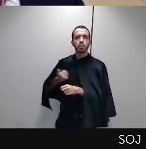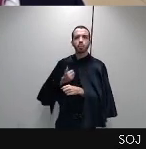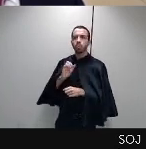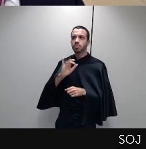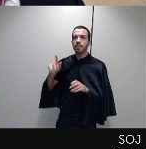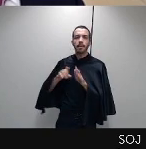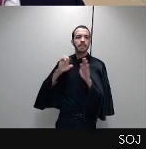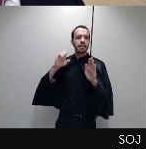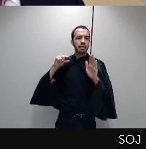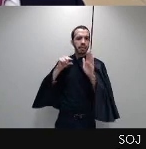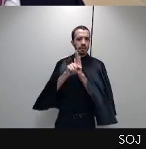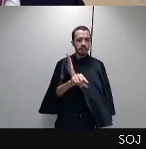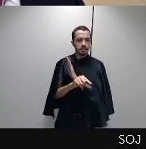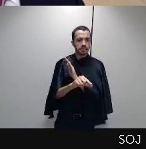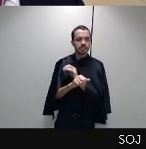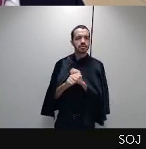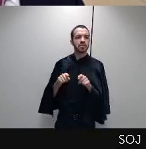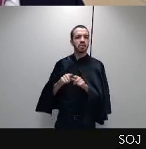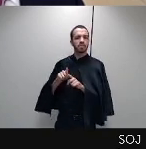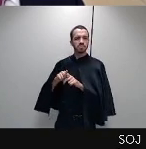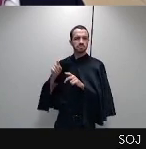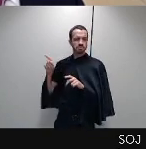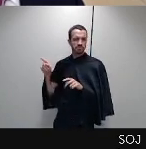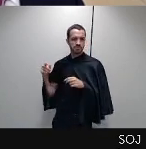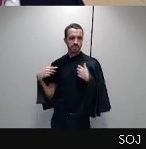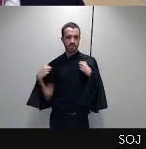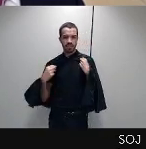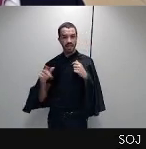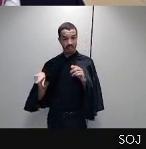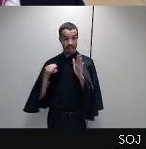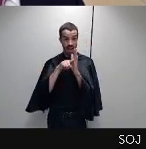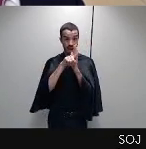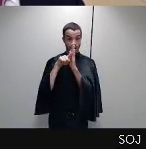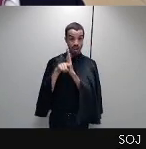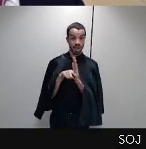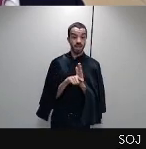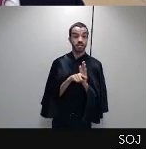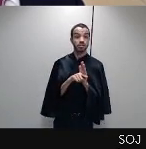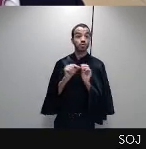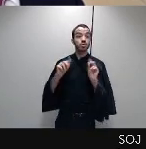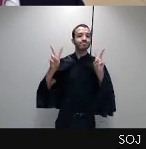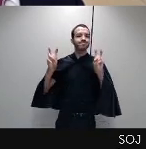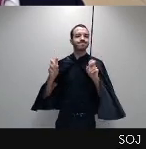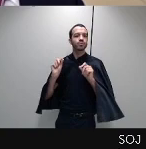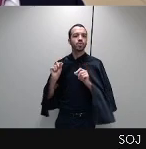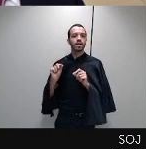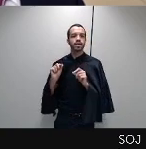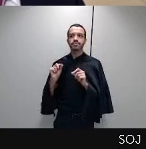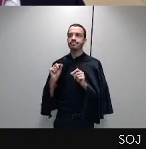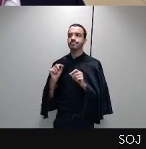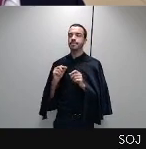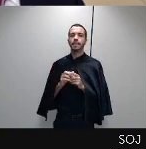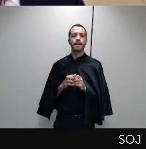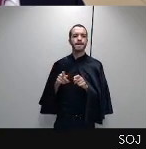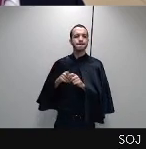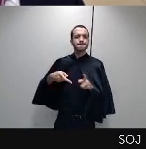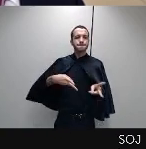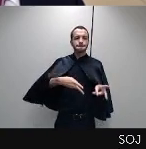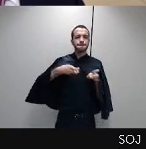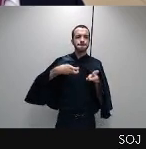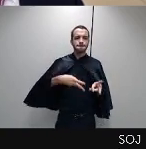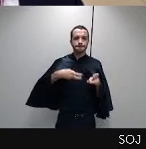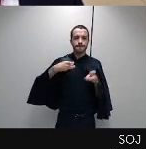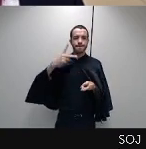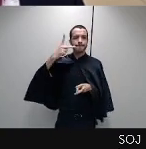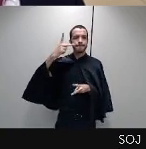interessa que o caso sob análise é o seguinte efetuada a penhora na execução fiscal não há cogitar